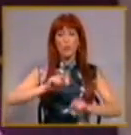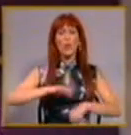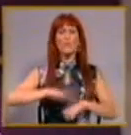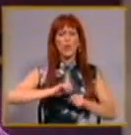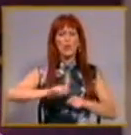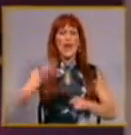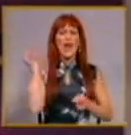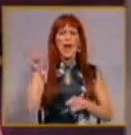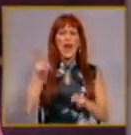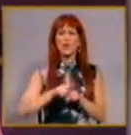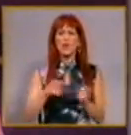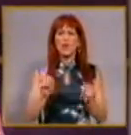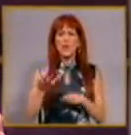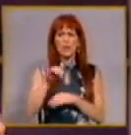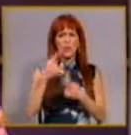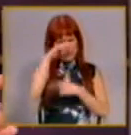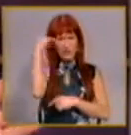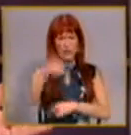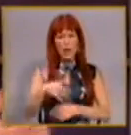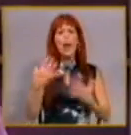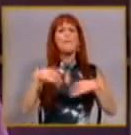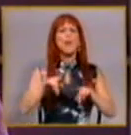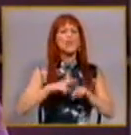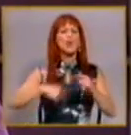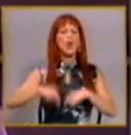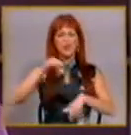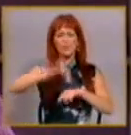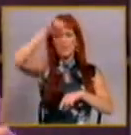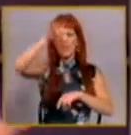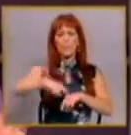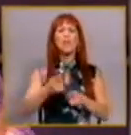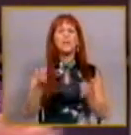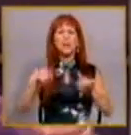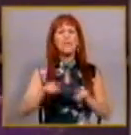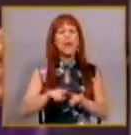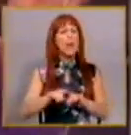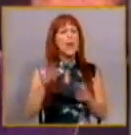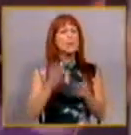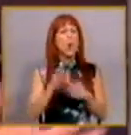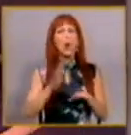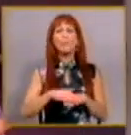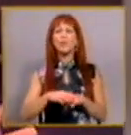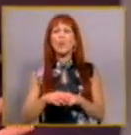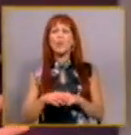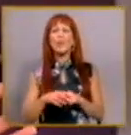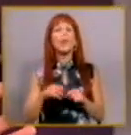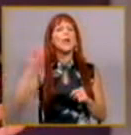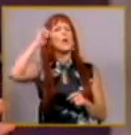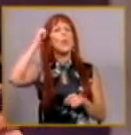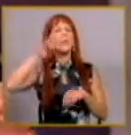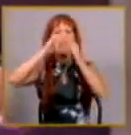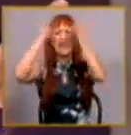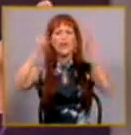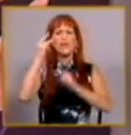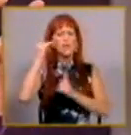destes últimos anos nós vemos de facto uma situação difícil. Mas nós chegámos aqui também não foi só pela crise internacional que nós